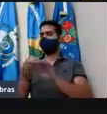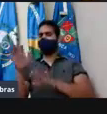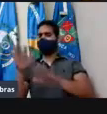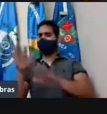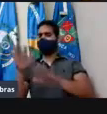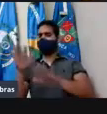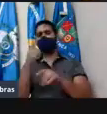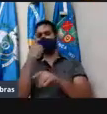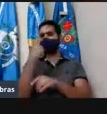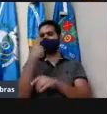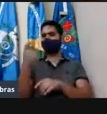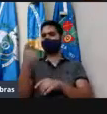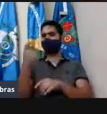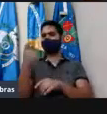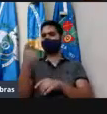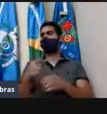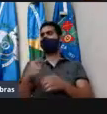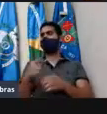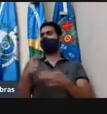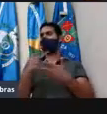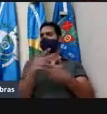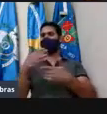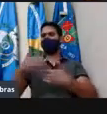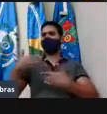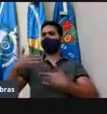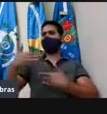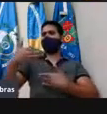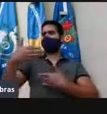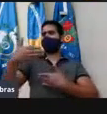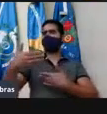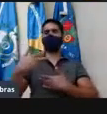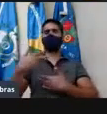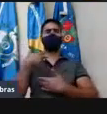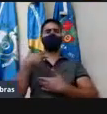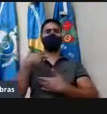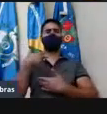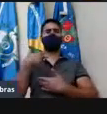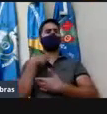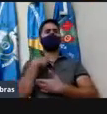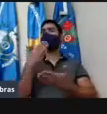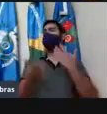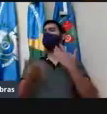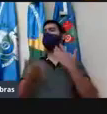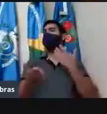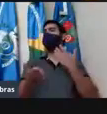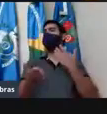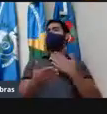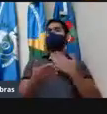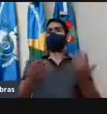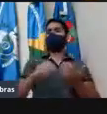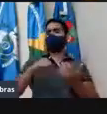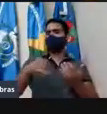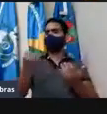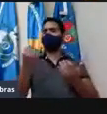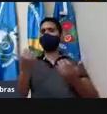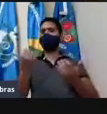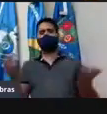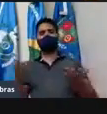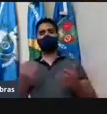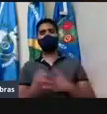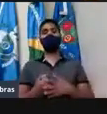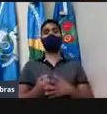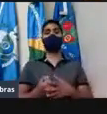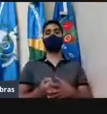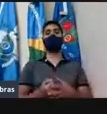avançando e nós não podemos perder essa grande oportunidade. E quando a gente fala de